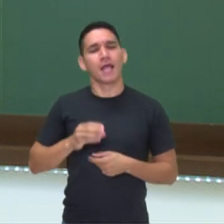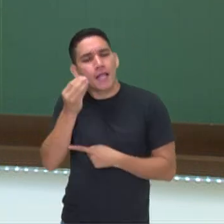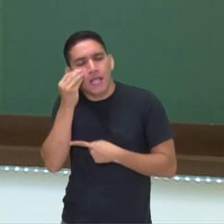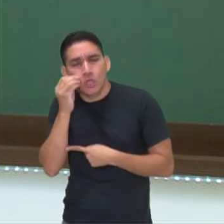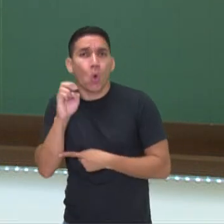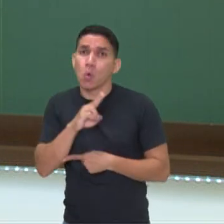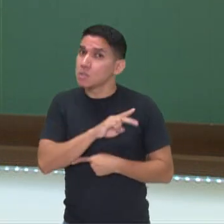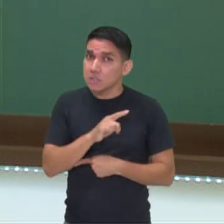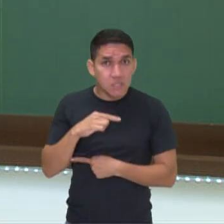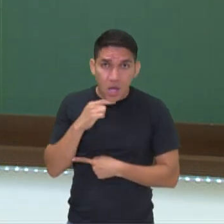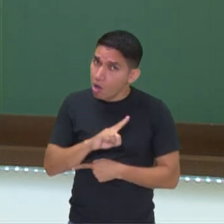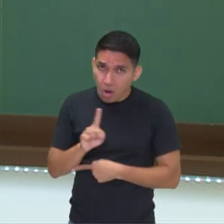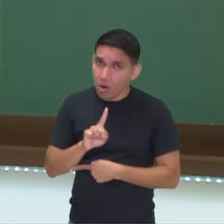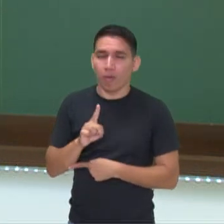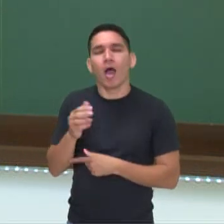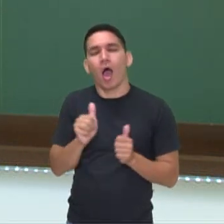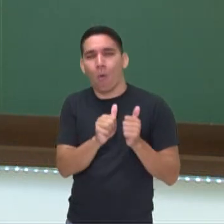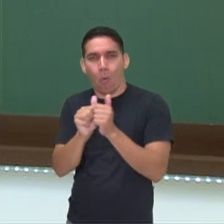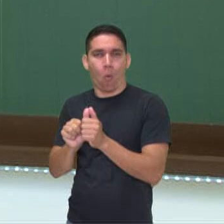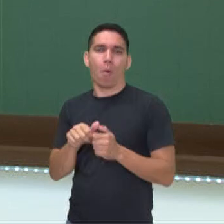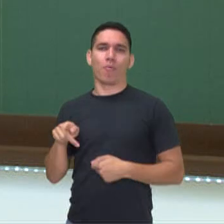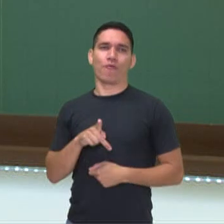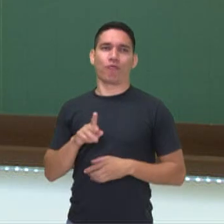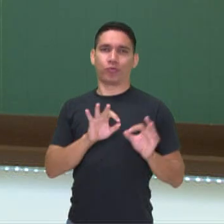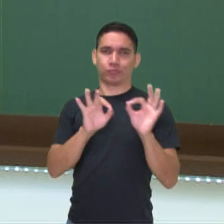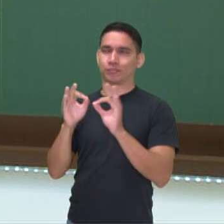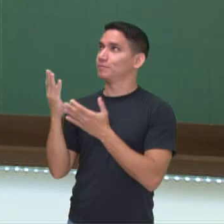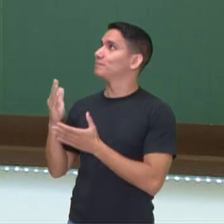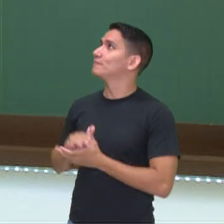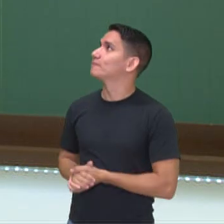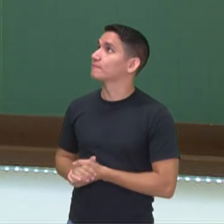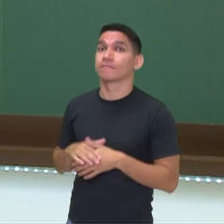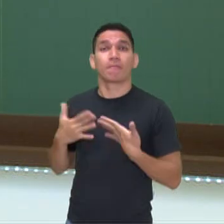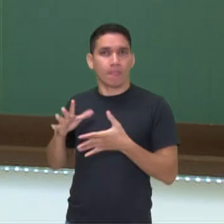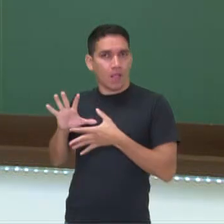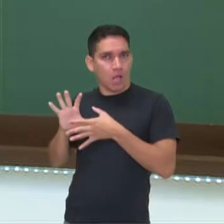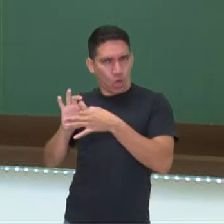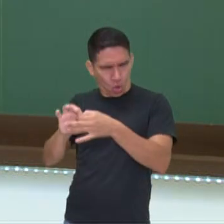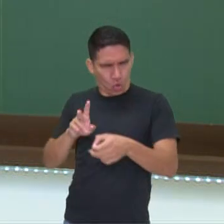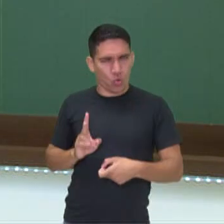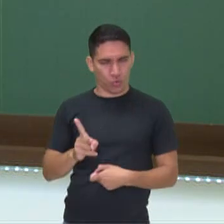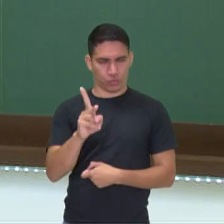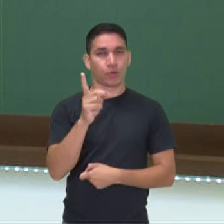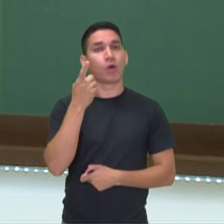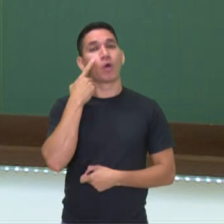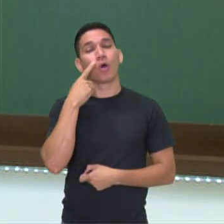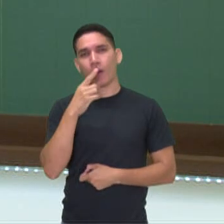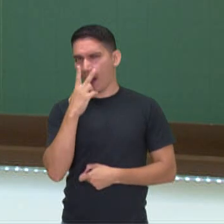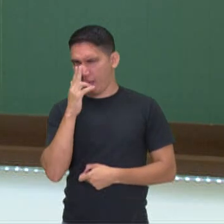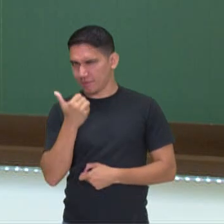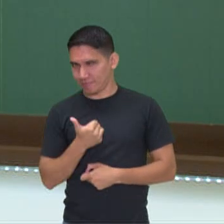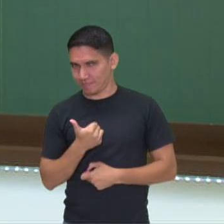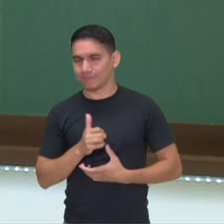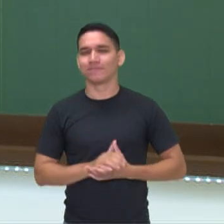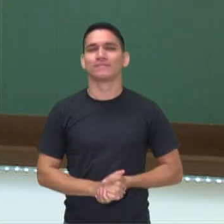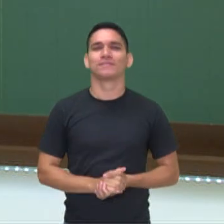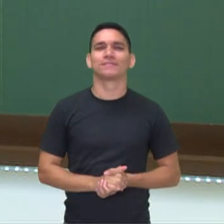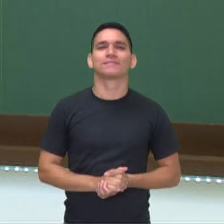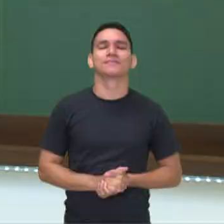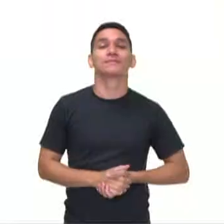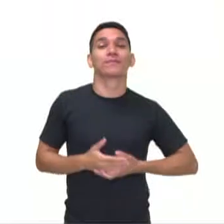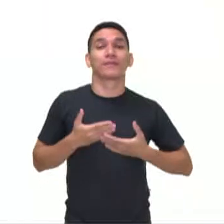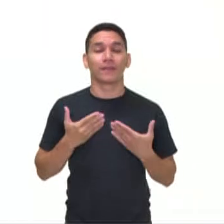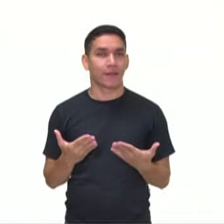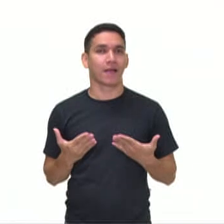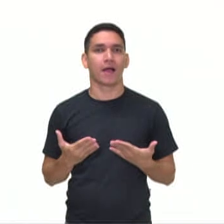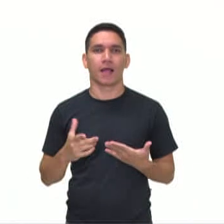não conseguiram, acompanharam aqui com a prof, né? Tá bom, galera? Vamos contextualizar mais um pouquinho? O que vocês acham? Olha só,